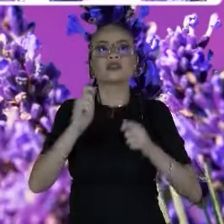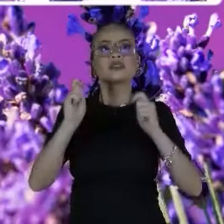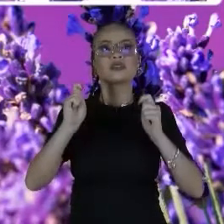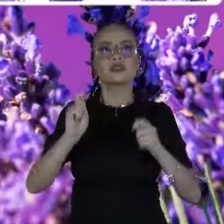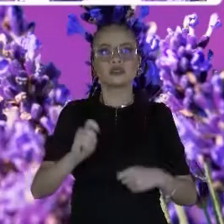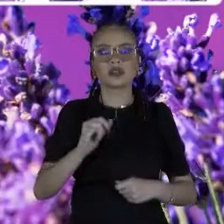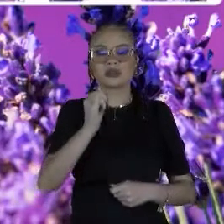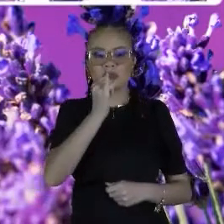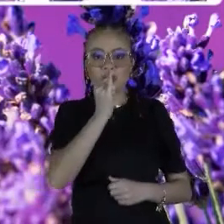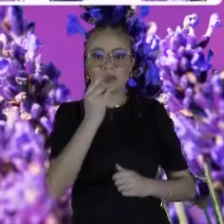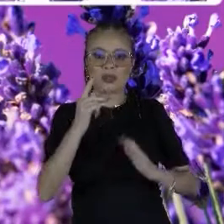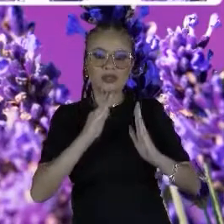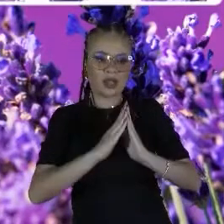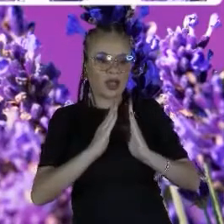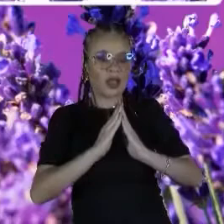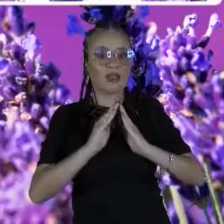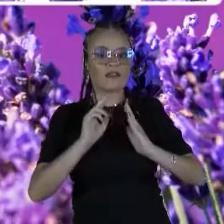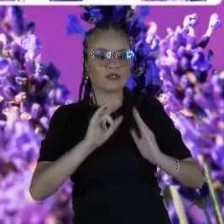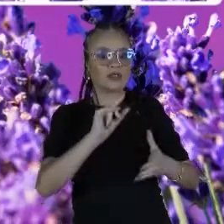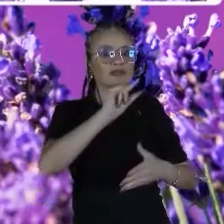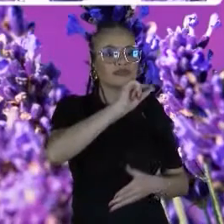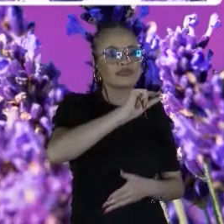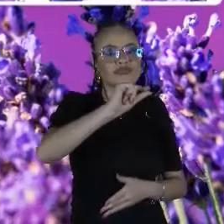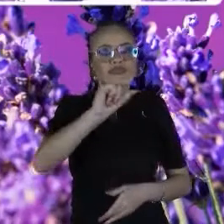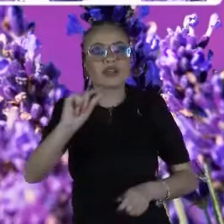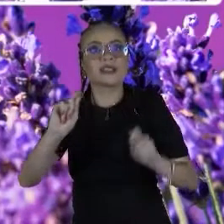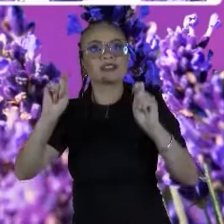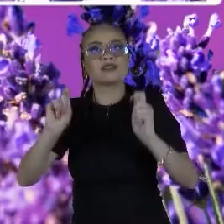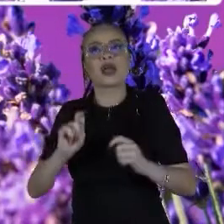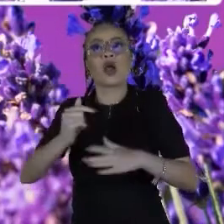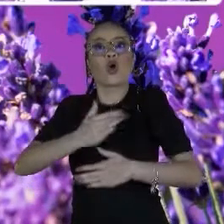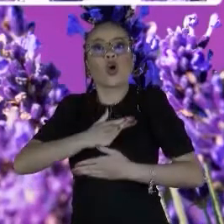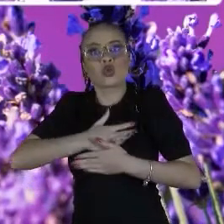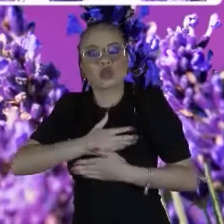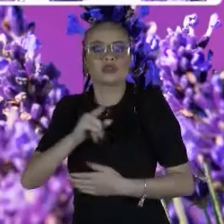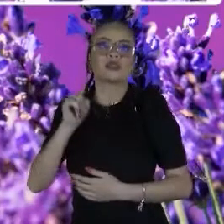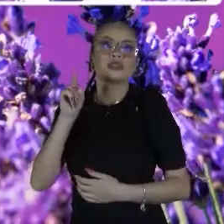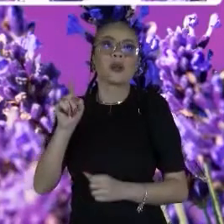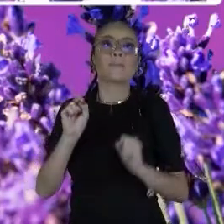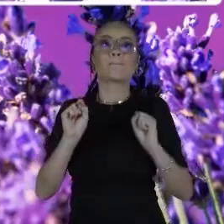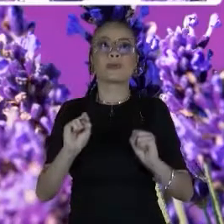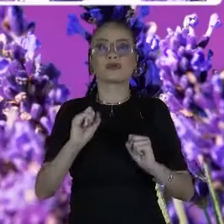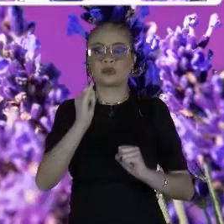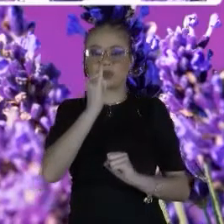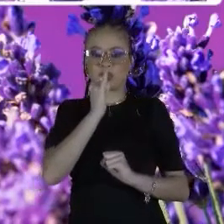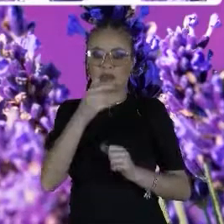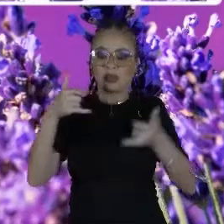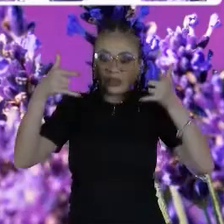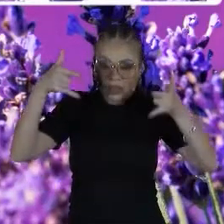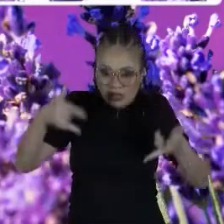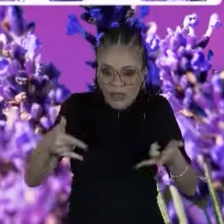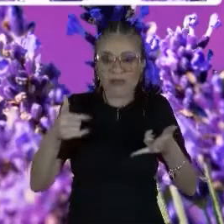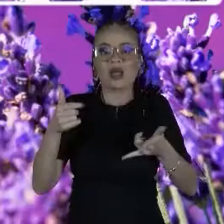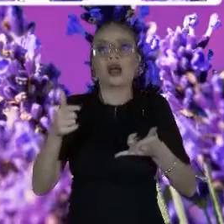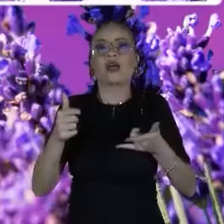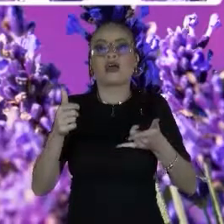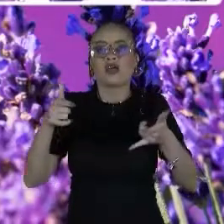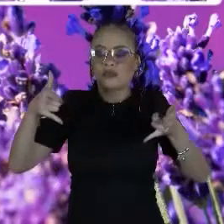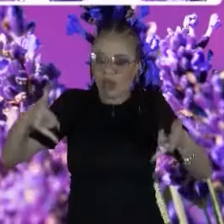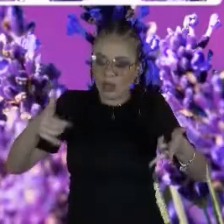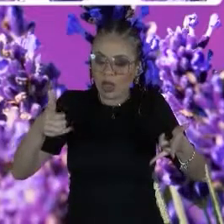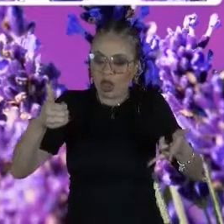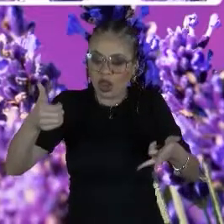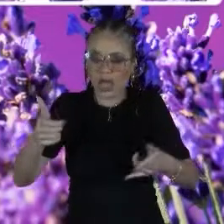colocar em todos os cantinhos da casa dele é um dia ele vai usar o lavando Eu gosto muito de colocar ao lado da cama né E porque